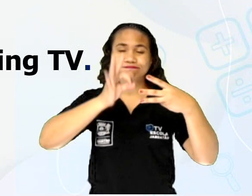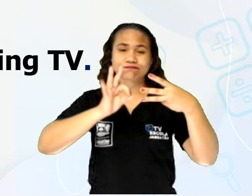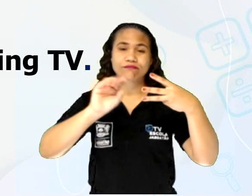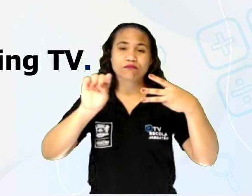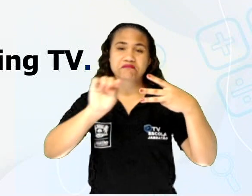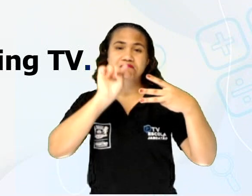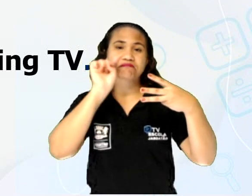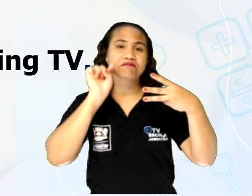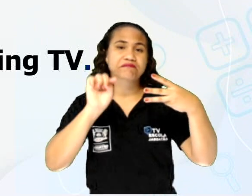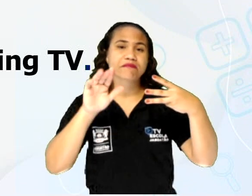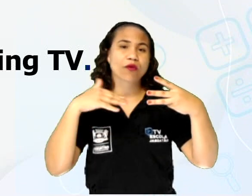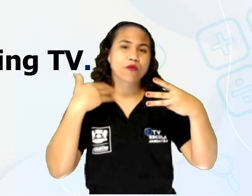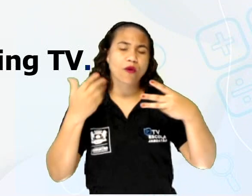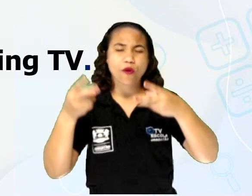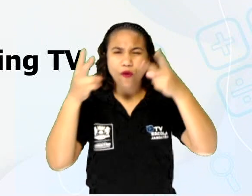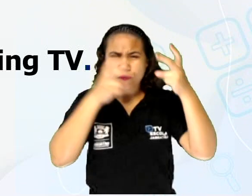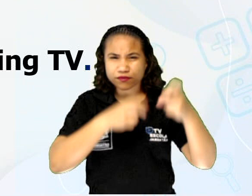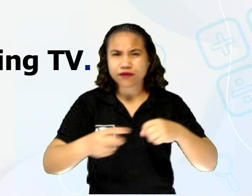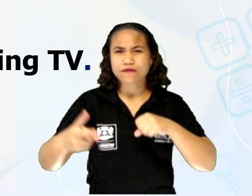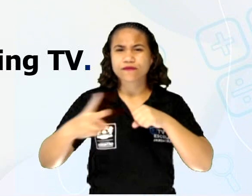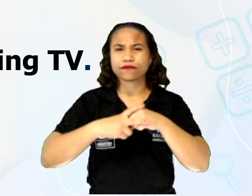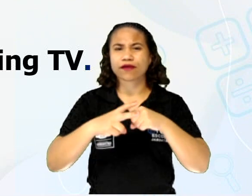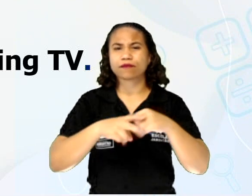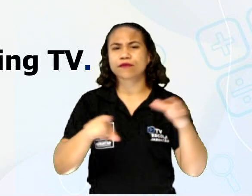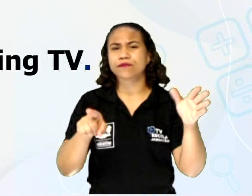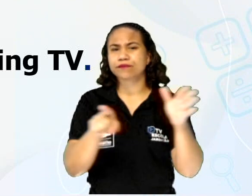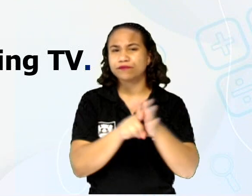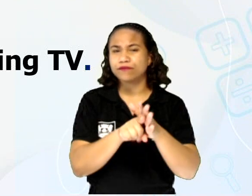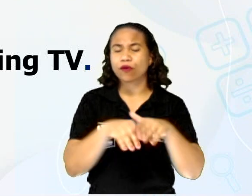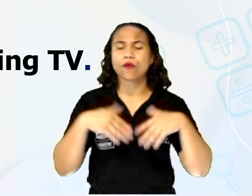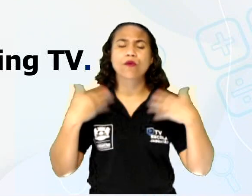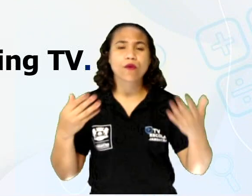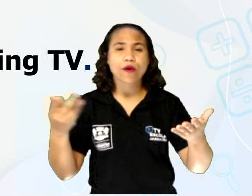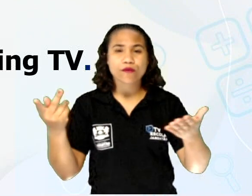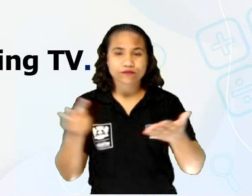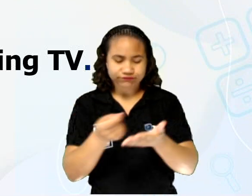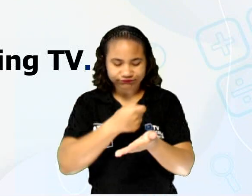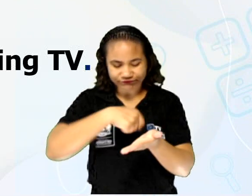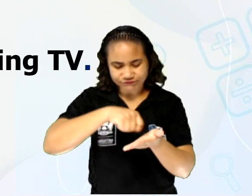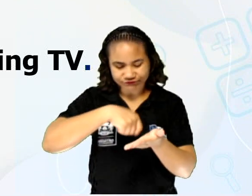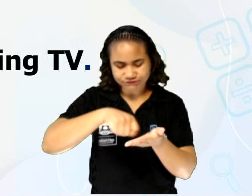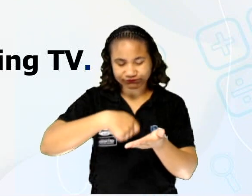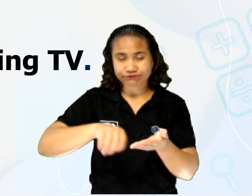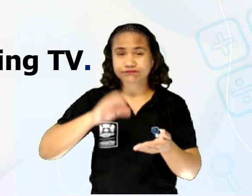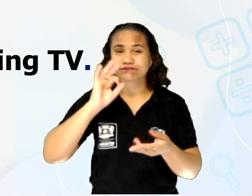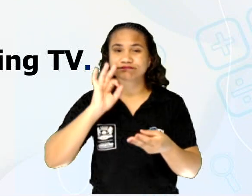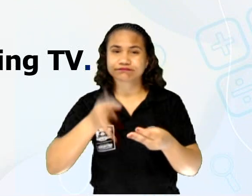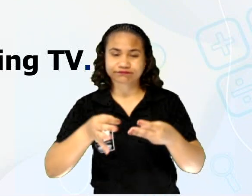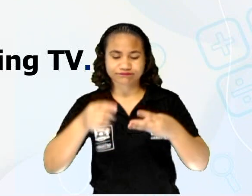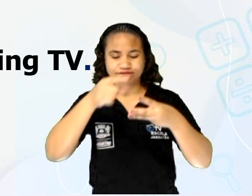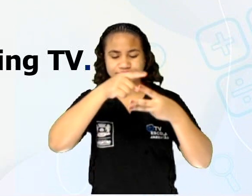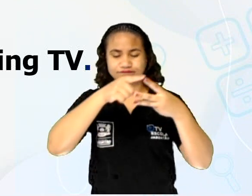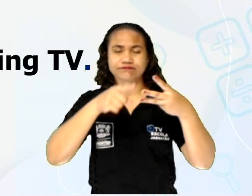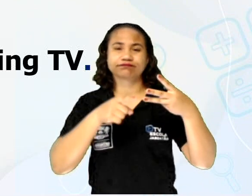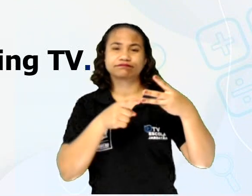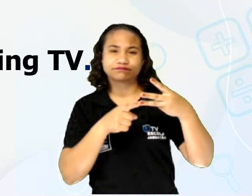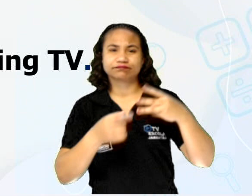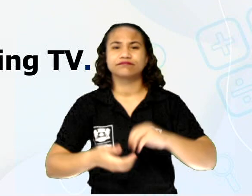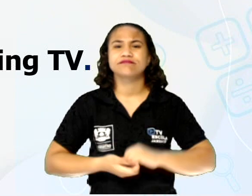e a negação para ver qual é que está escrita correta. Renato not watching